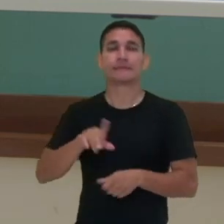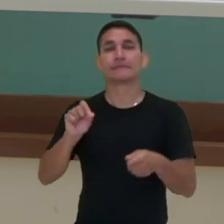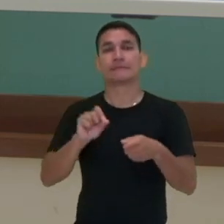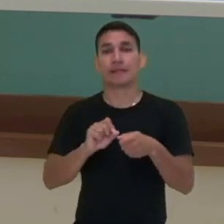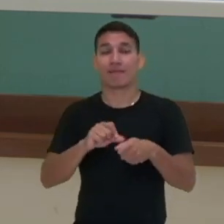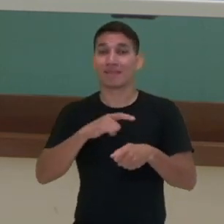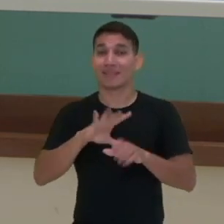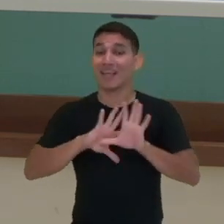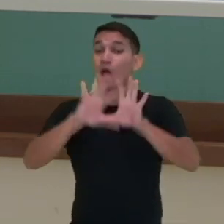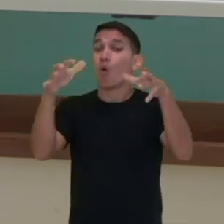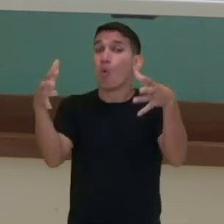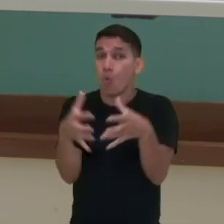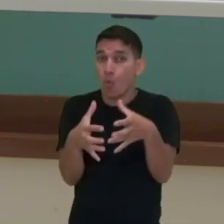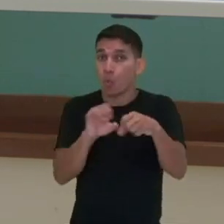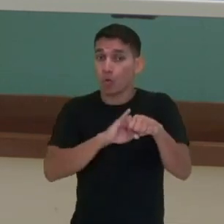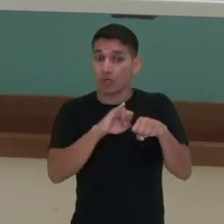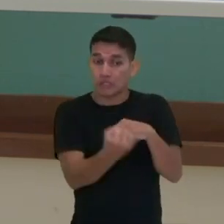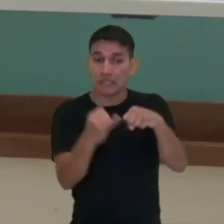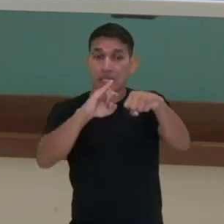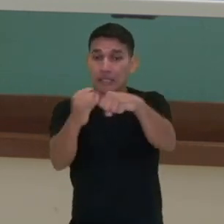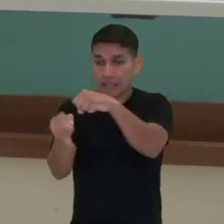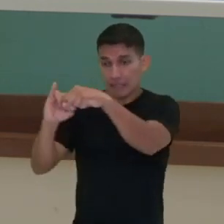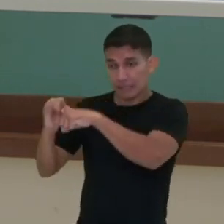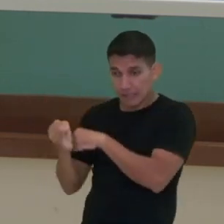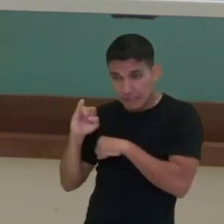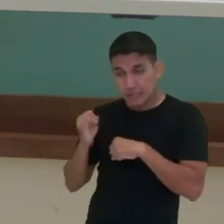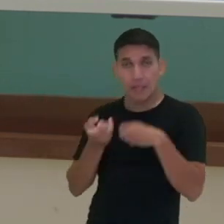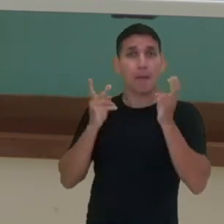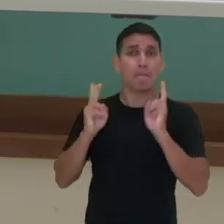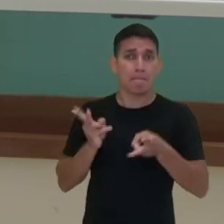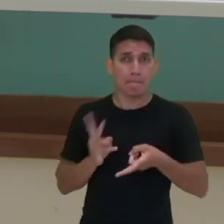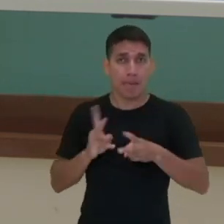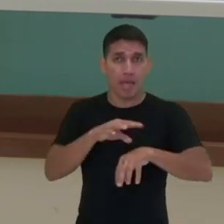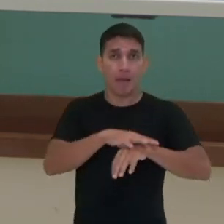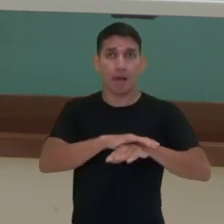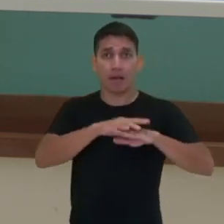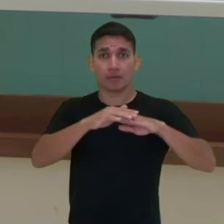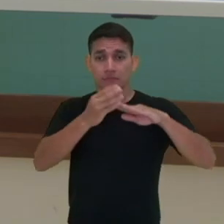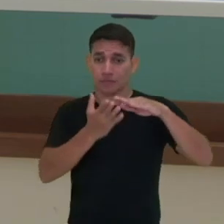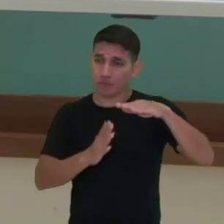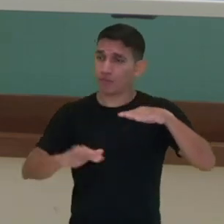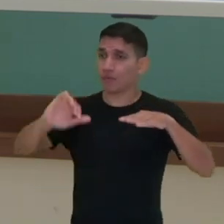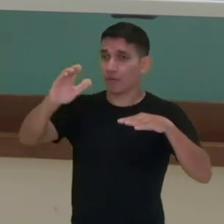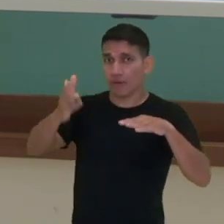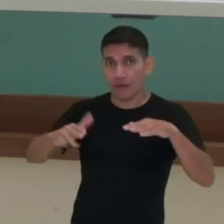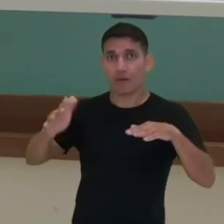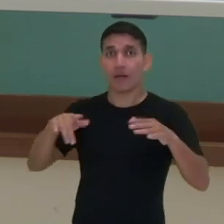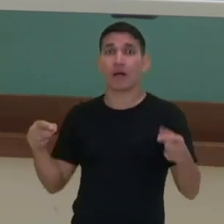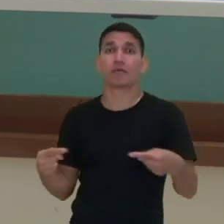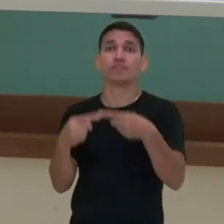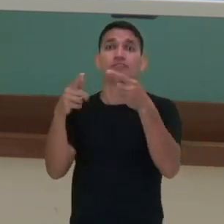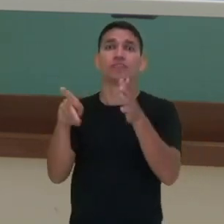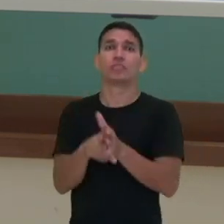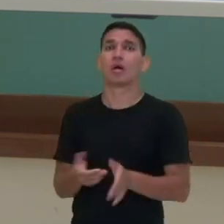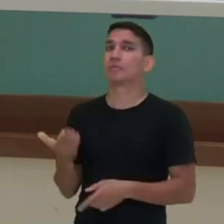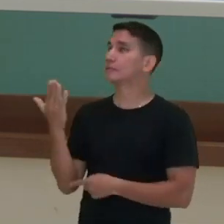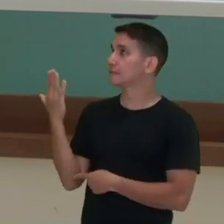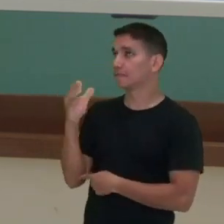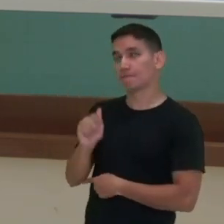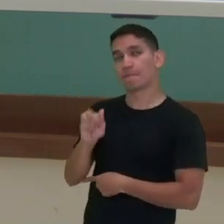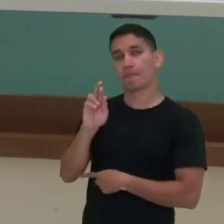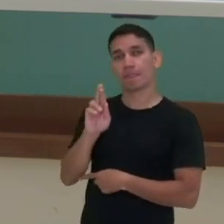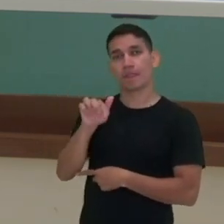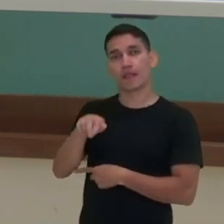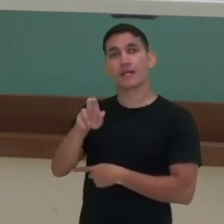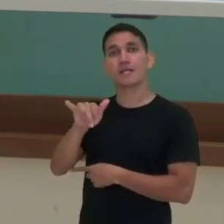um conjunto de ilhas da mesma origem, nós temos a formação dos arquipélagos. Por isso os